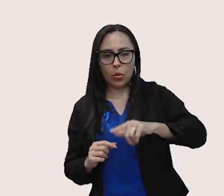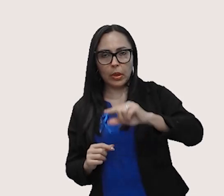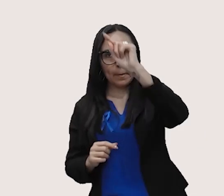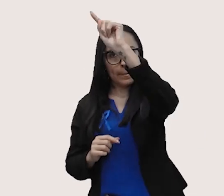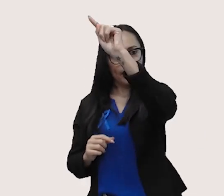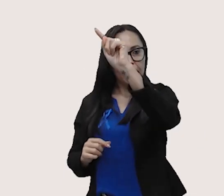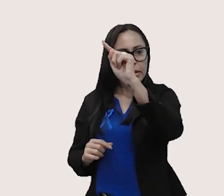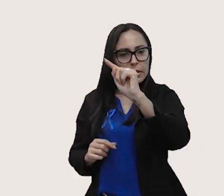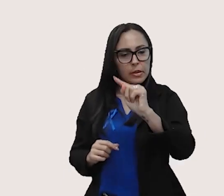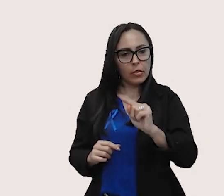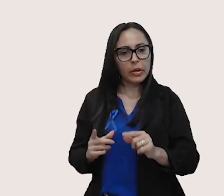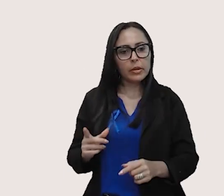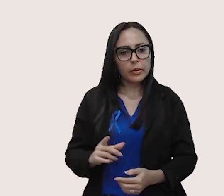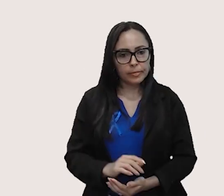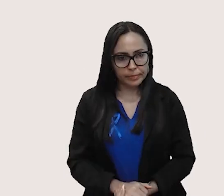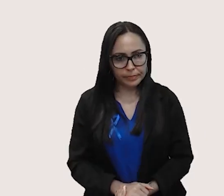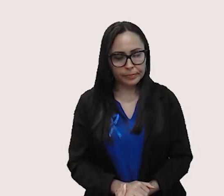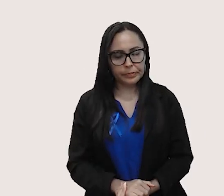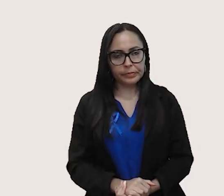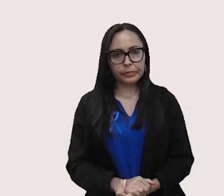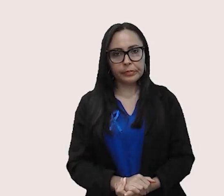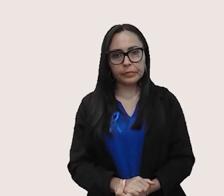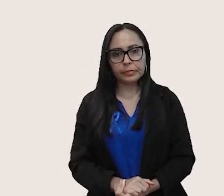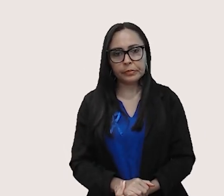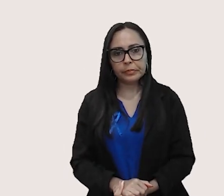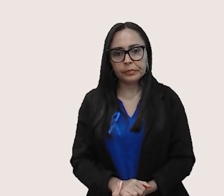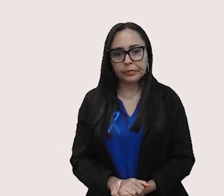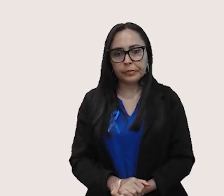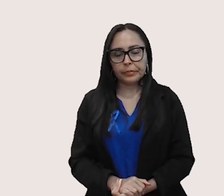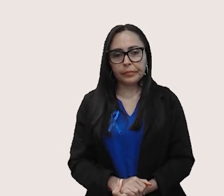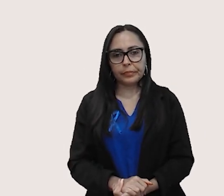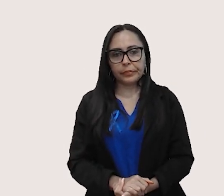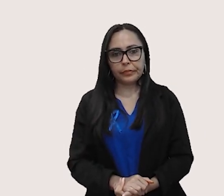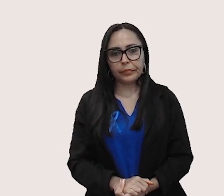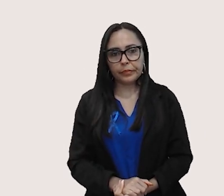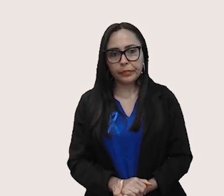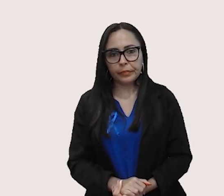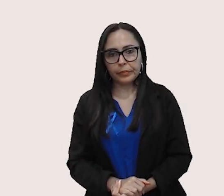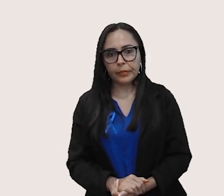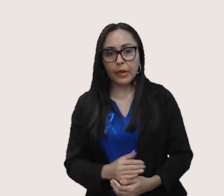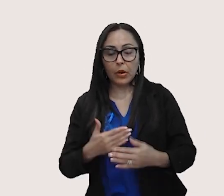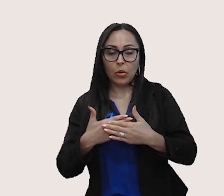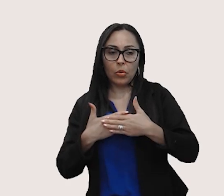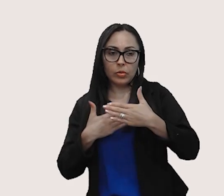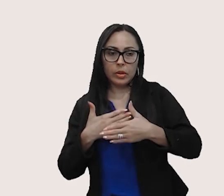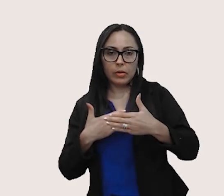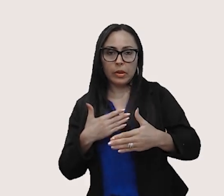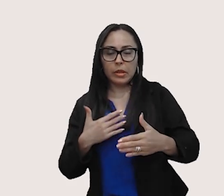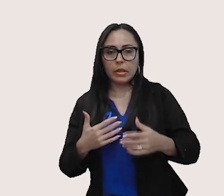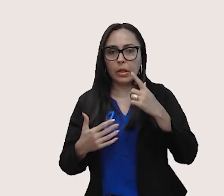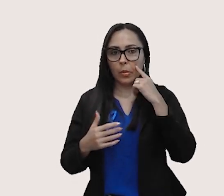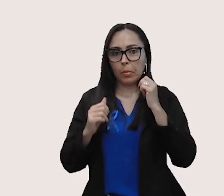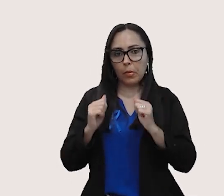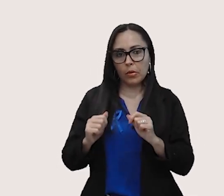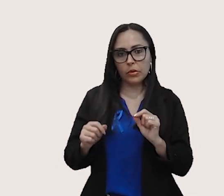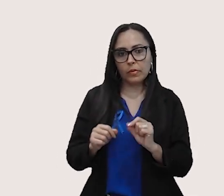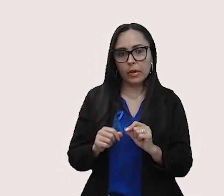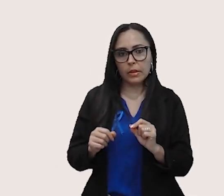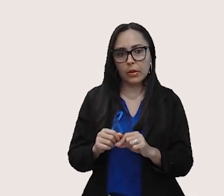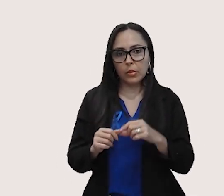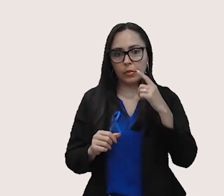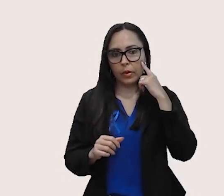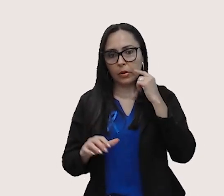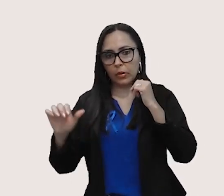medição que é o outro lado desse triângulo, beleza? E, consequência disso, eu posso fazer a medição entre o vértice